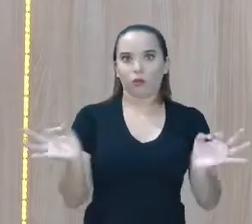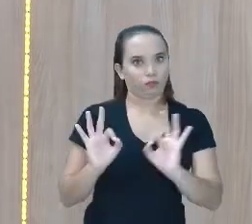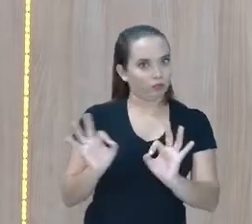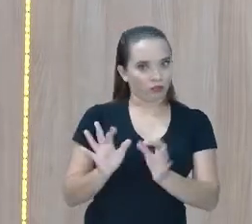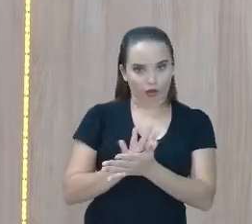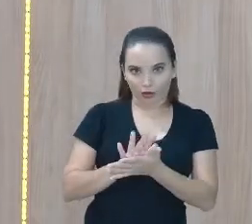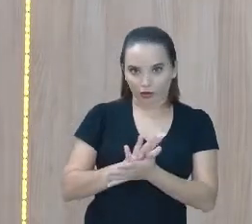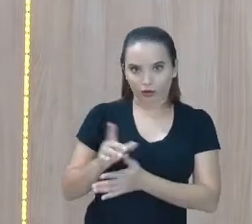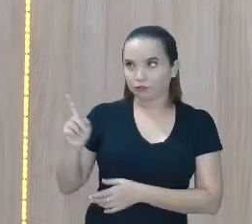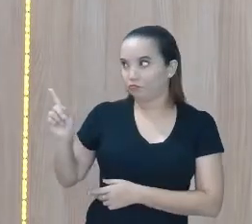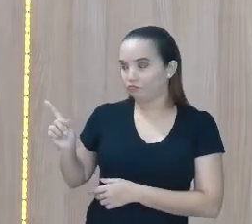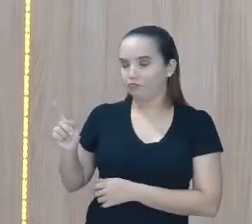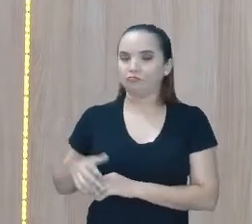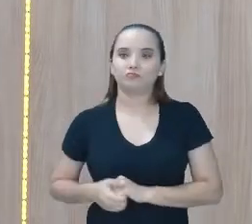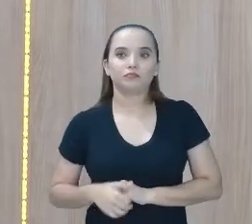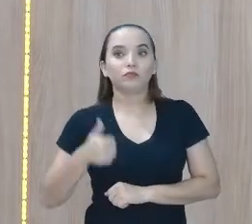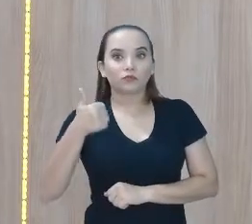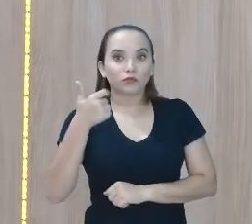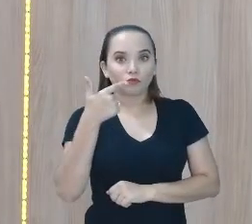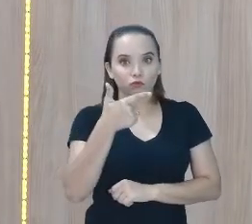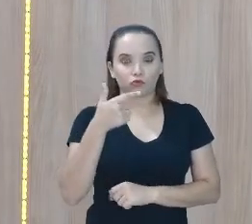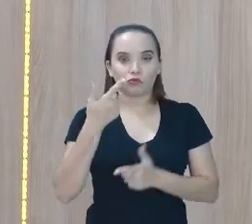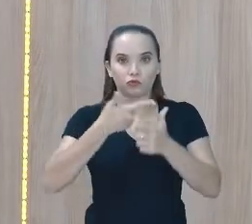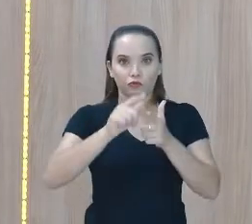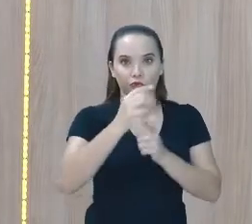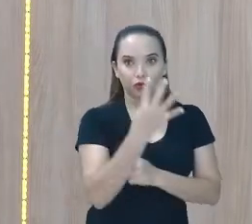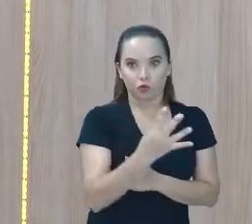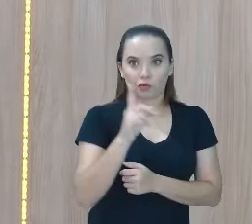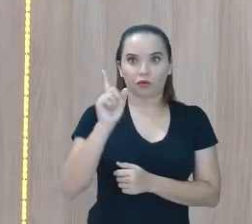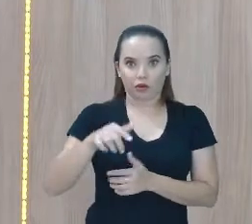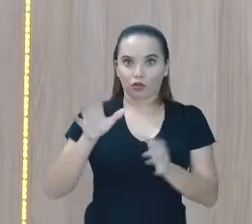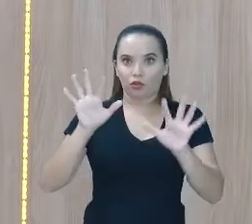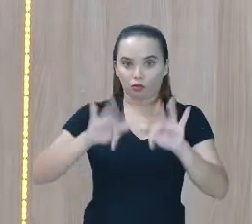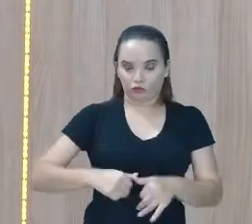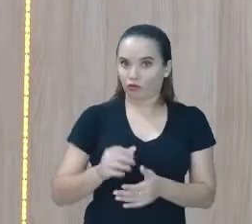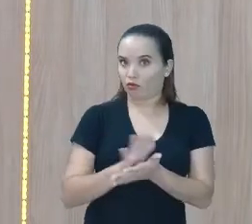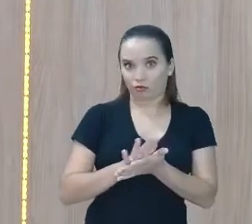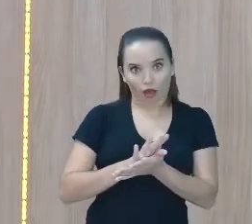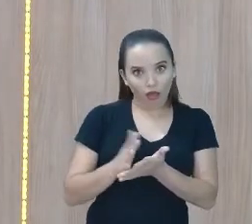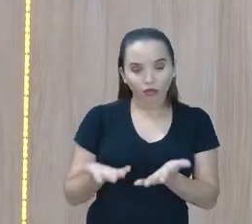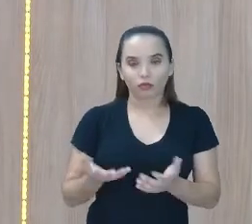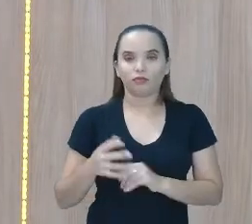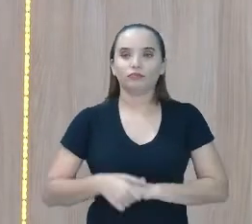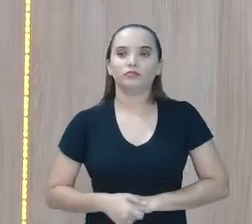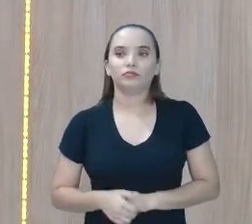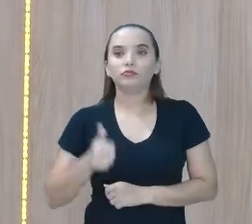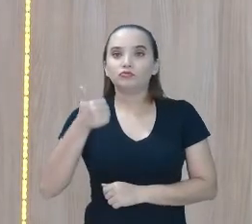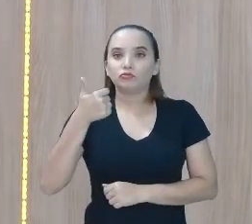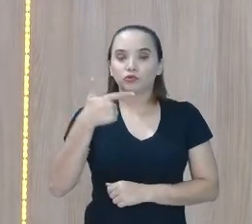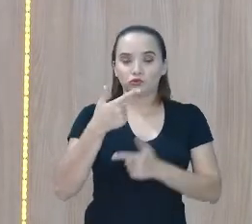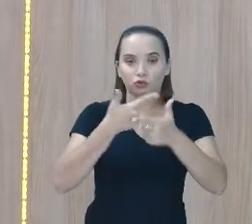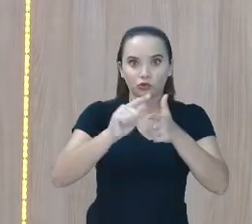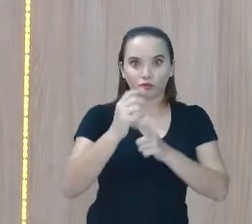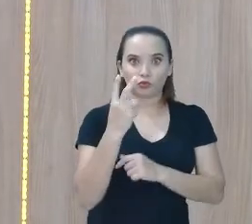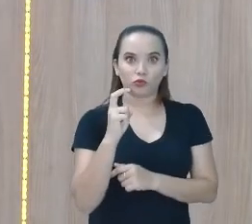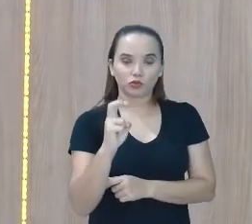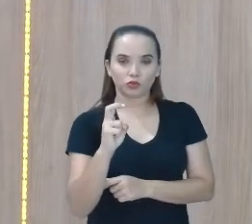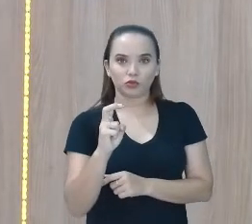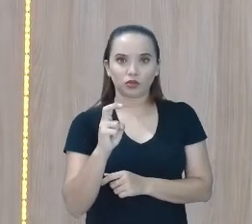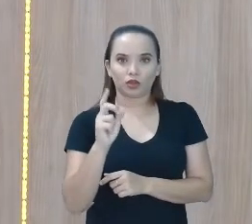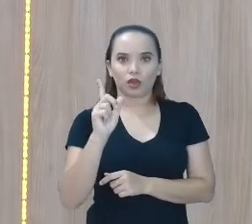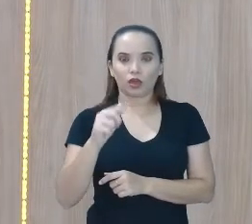0. 12 dividido por 4 é igual a 3 e o resto é 0. 12 dividido por 5 é